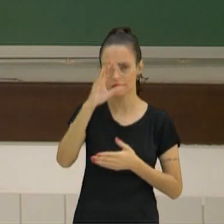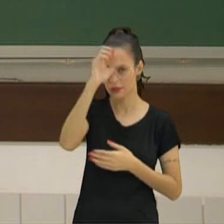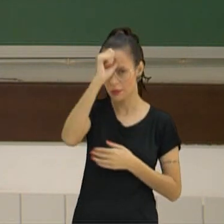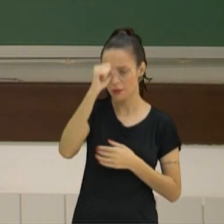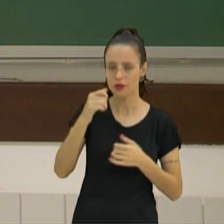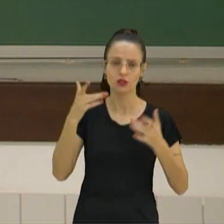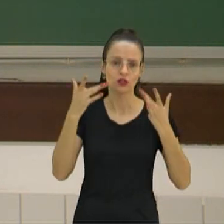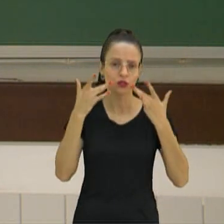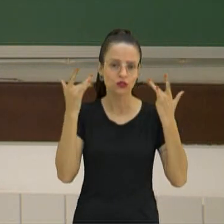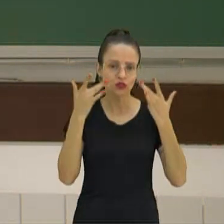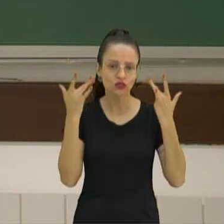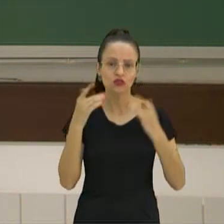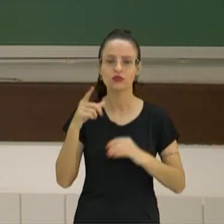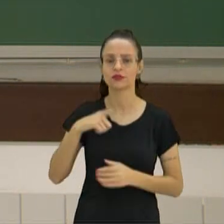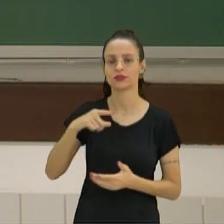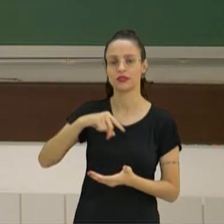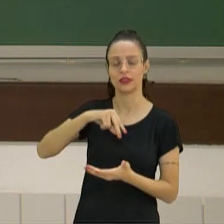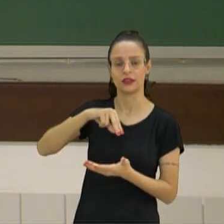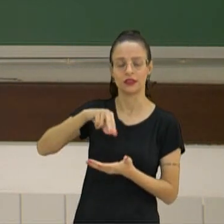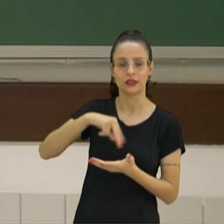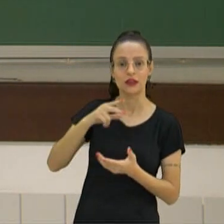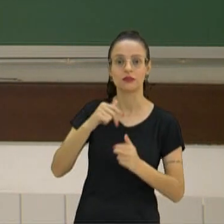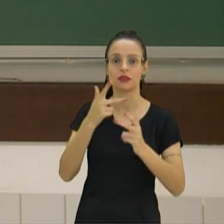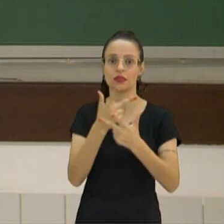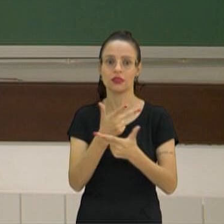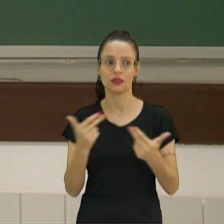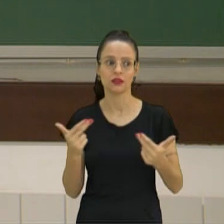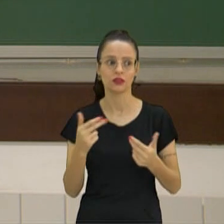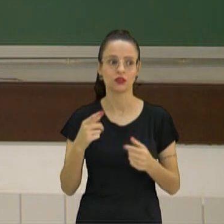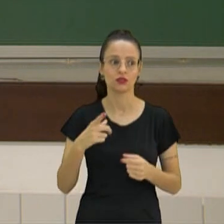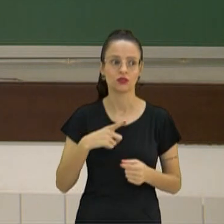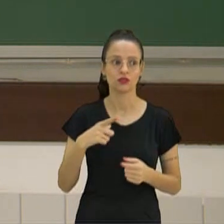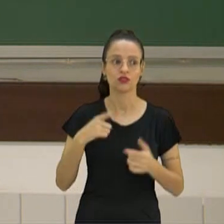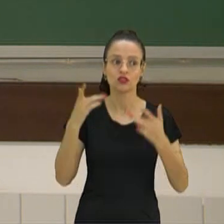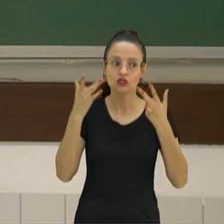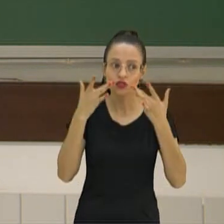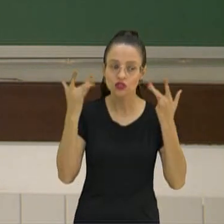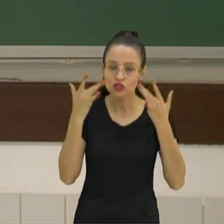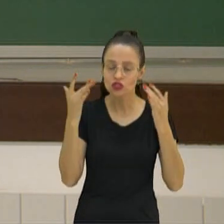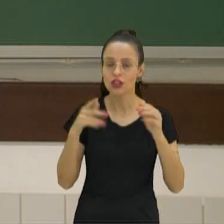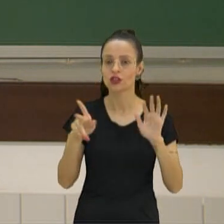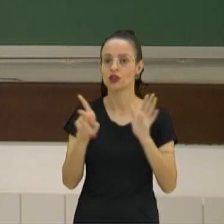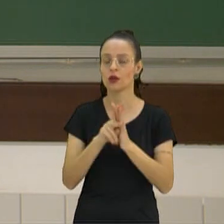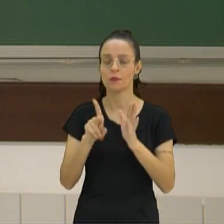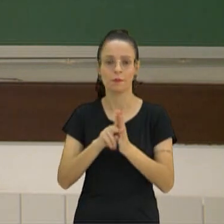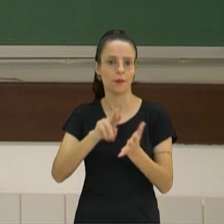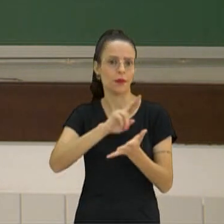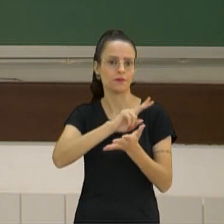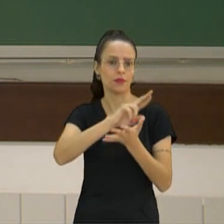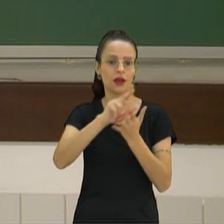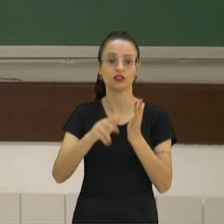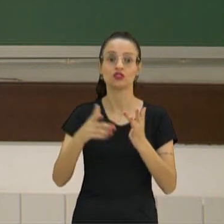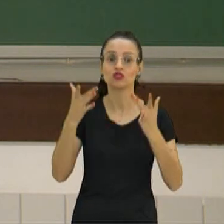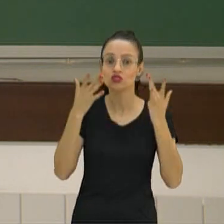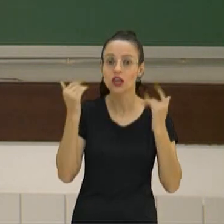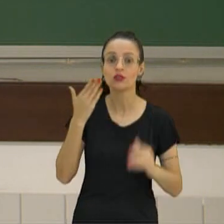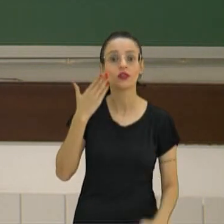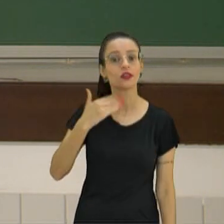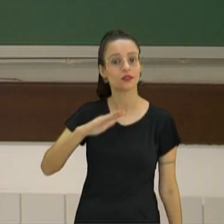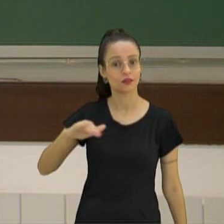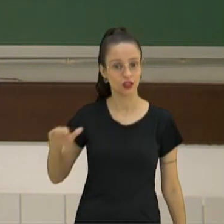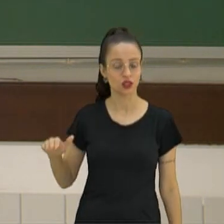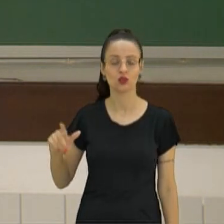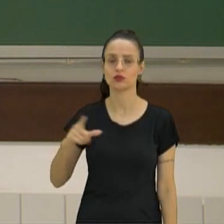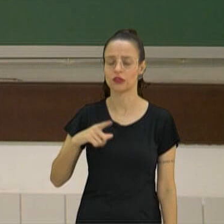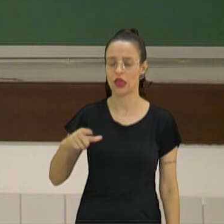teatro do absurdo, tem drama, tem uns teatros de fantasia, tem teatro infantil também.